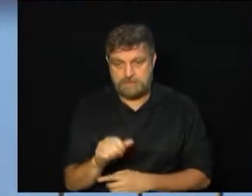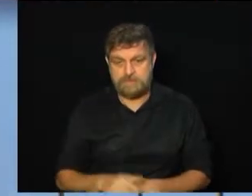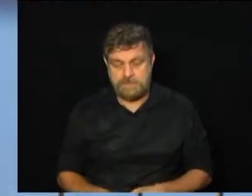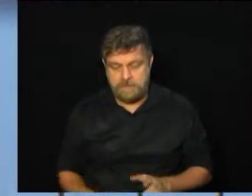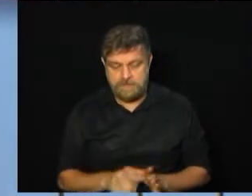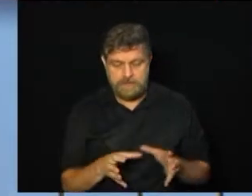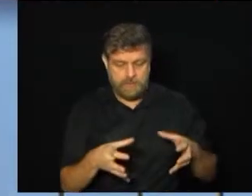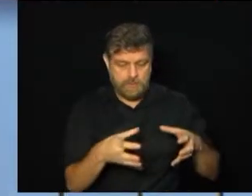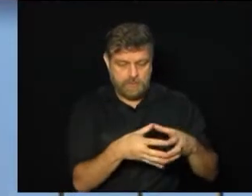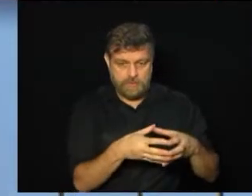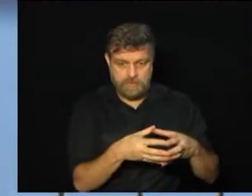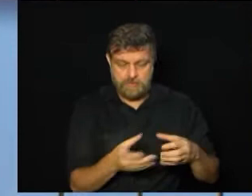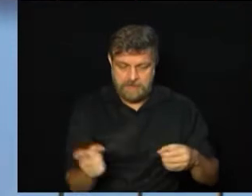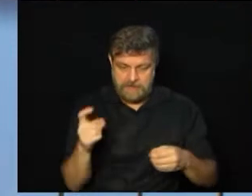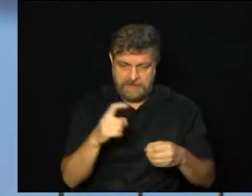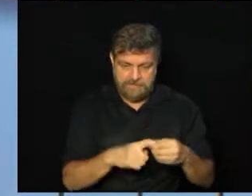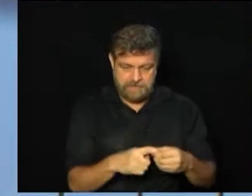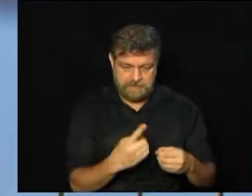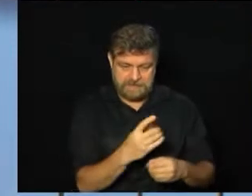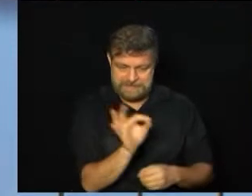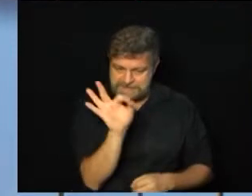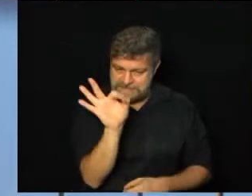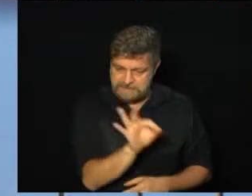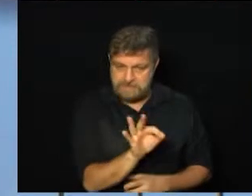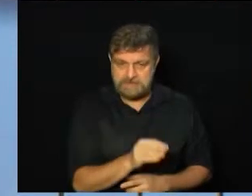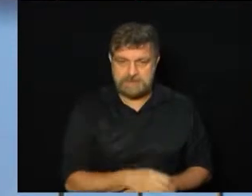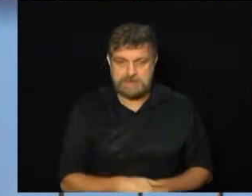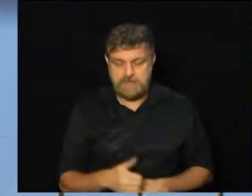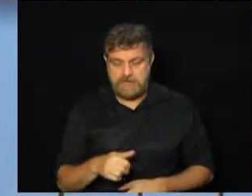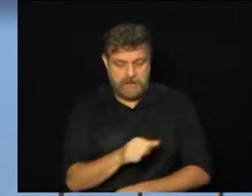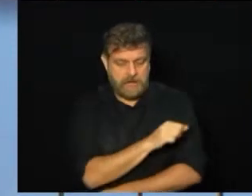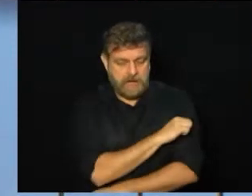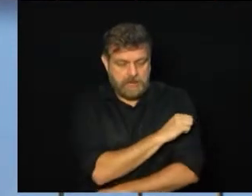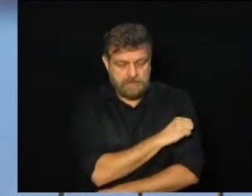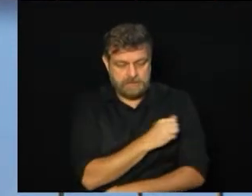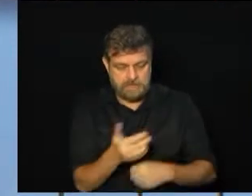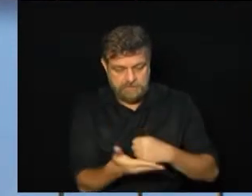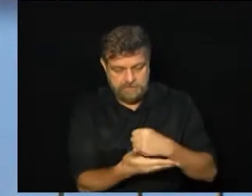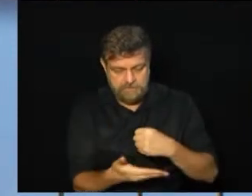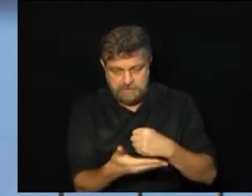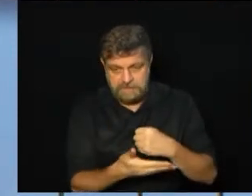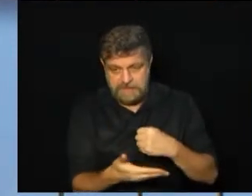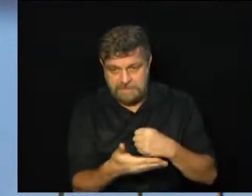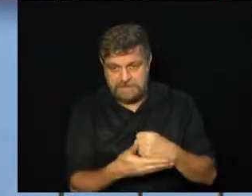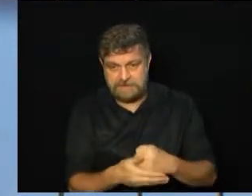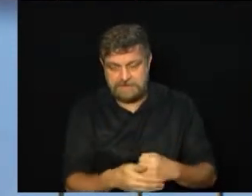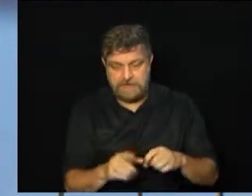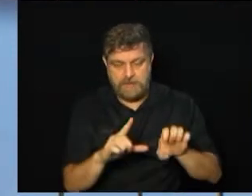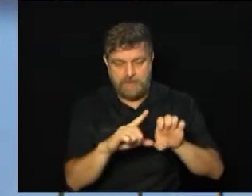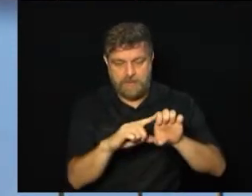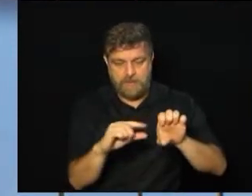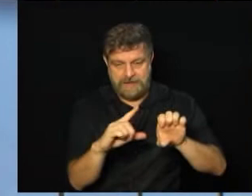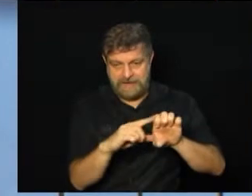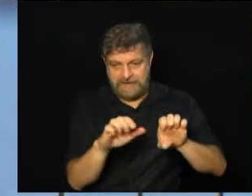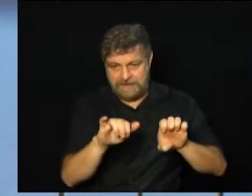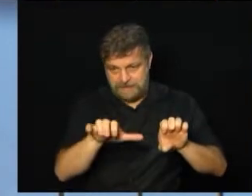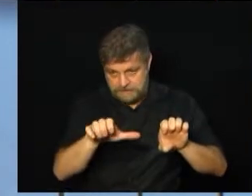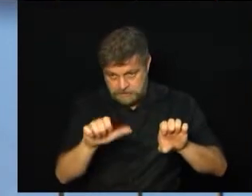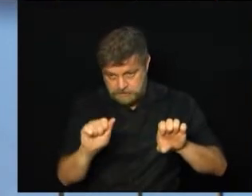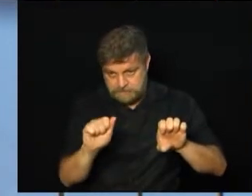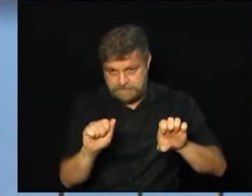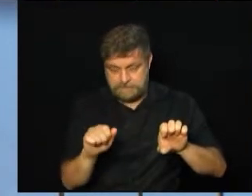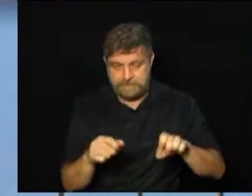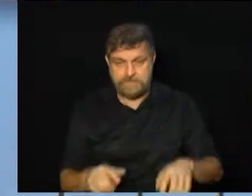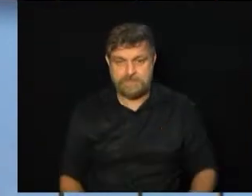turma que volta integralmente às aulas serão os alunos do ensino fundamental, do EJA, Educação de Jovens e